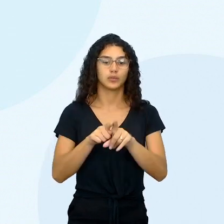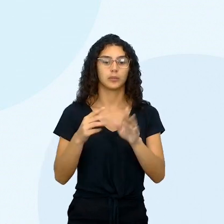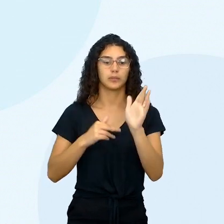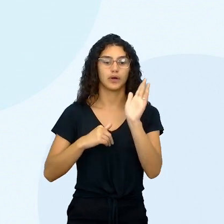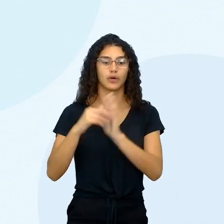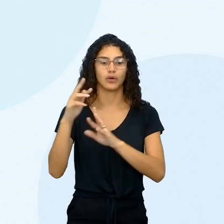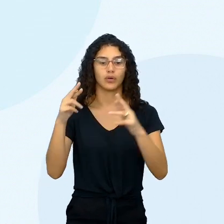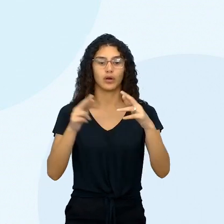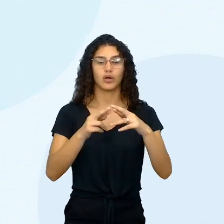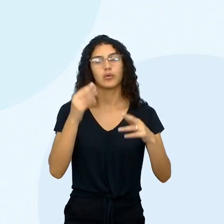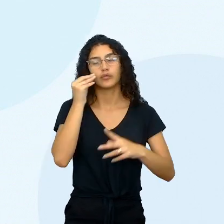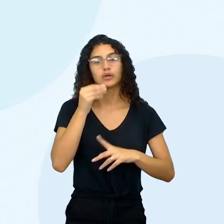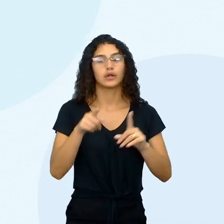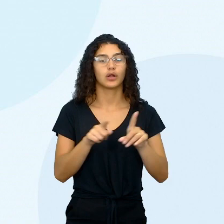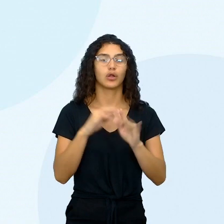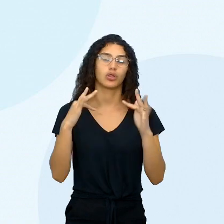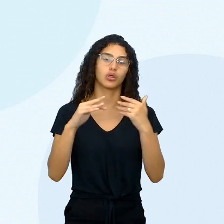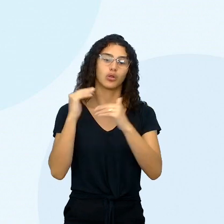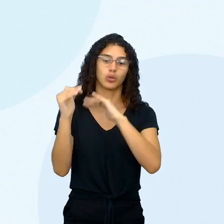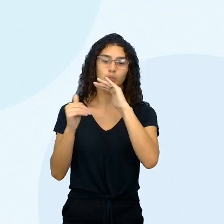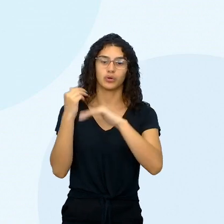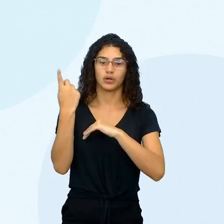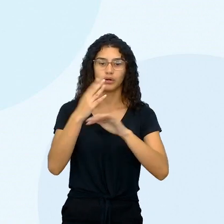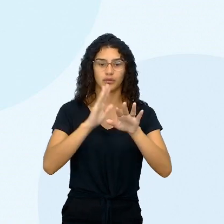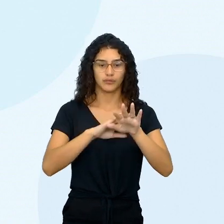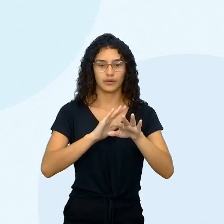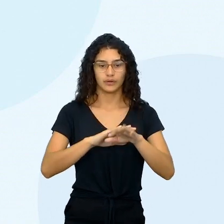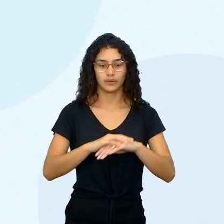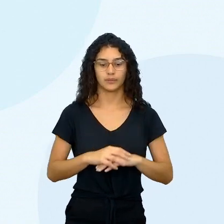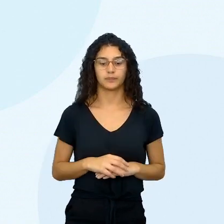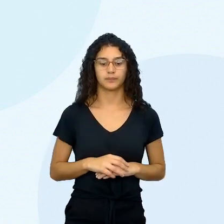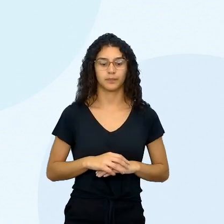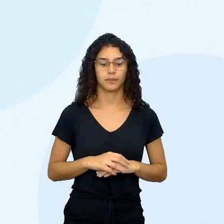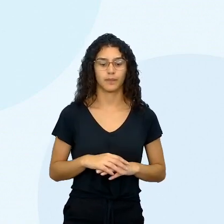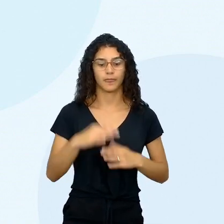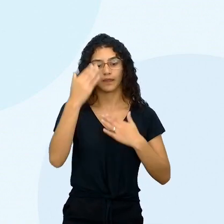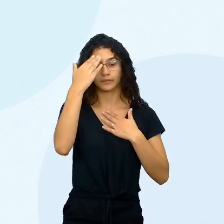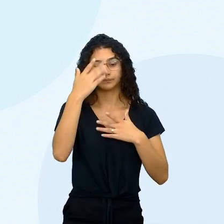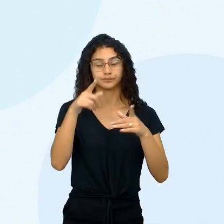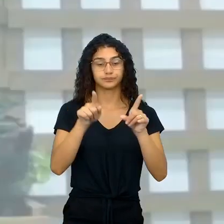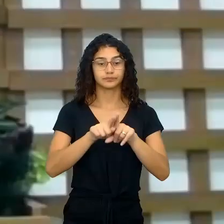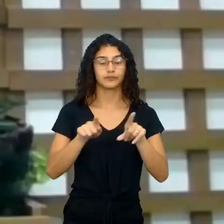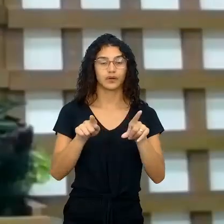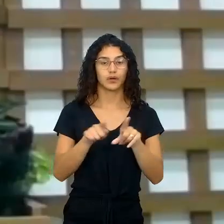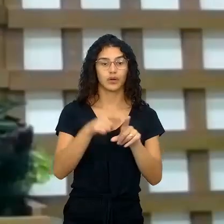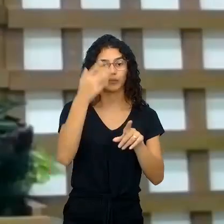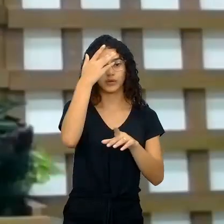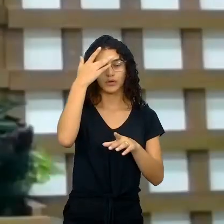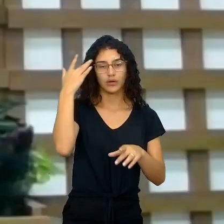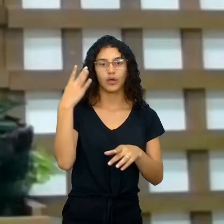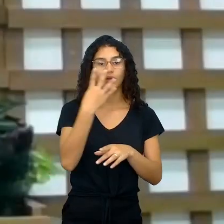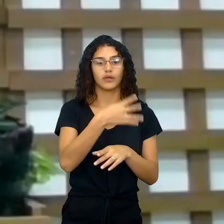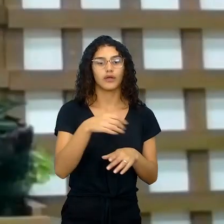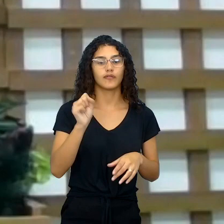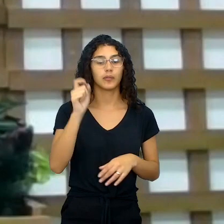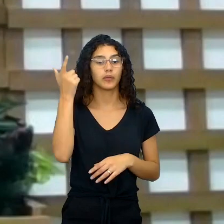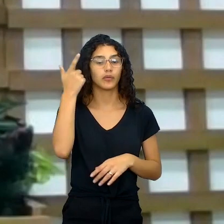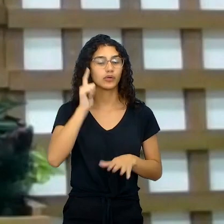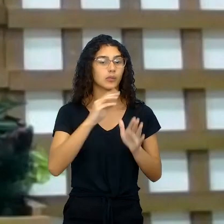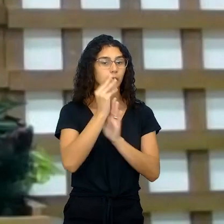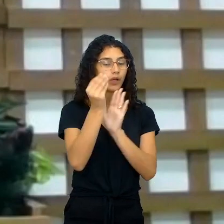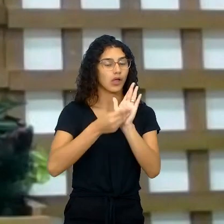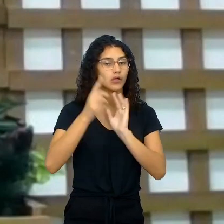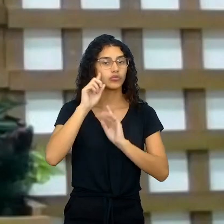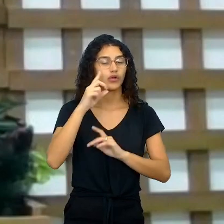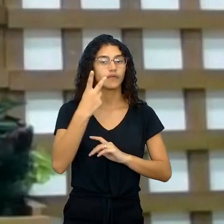rede, para aproveitar todo esse processo que a gente caminhou. E agradecendo também ao pessoal da IFAP, a gente conseguiu encaixar no dia 23